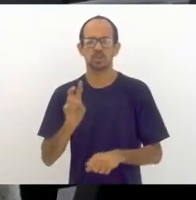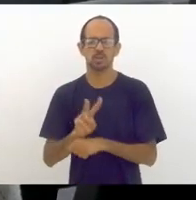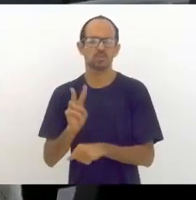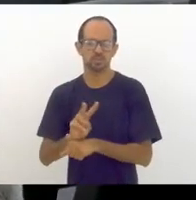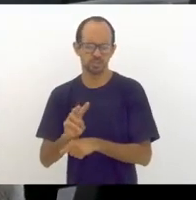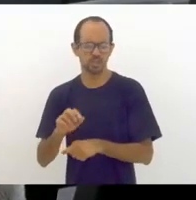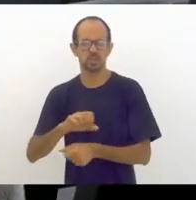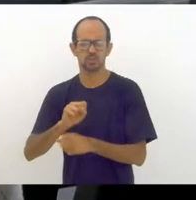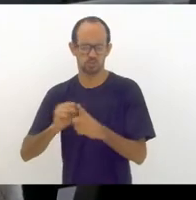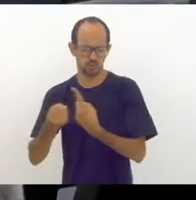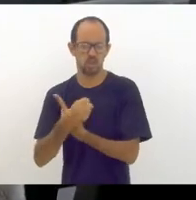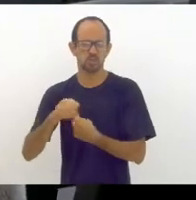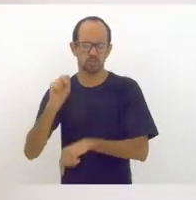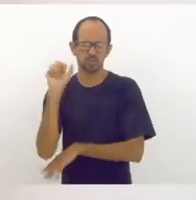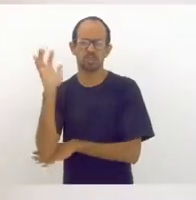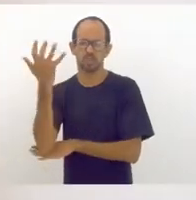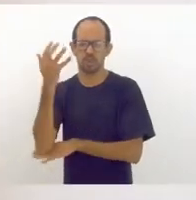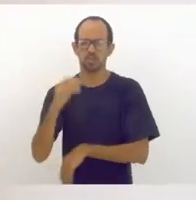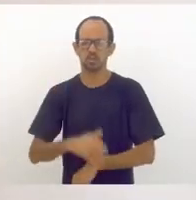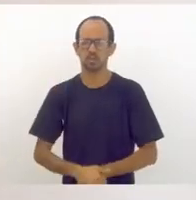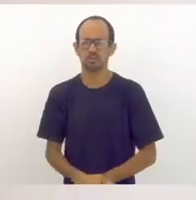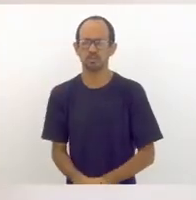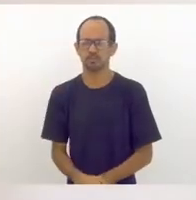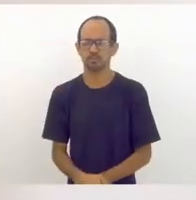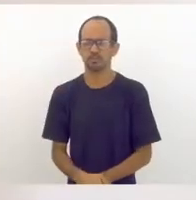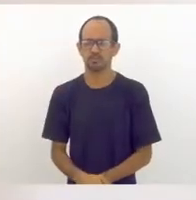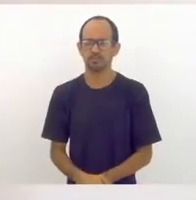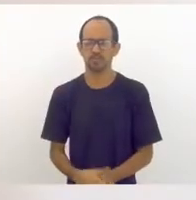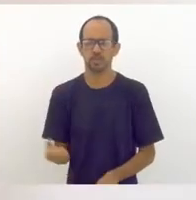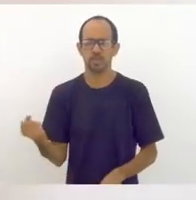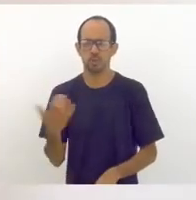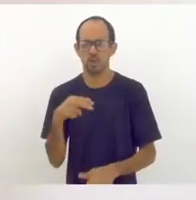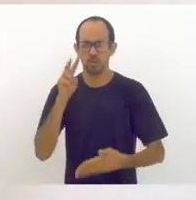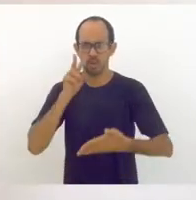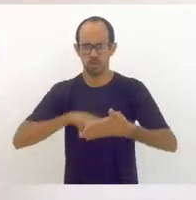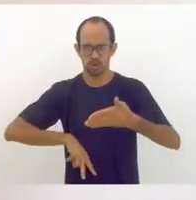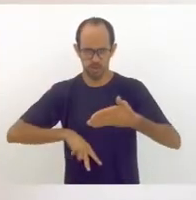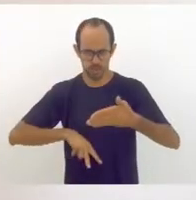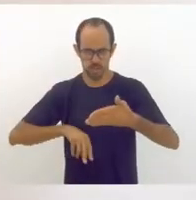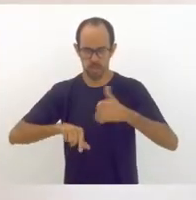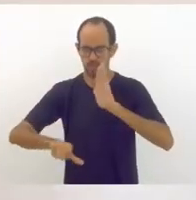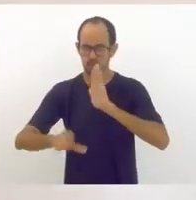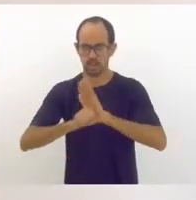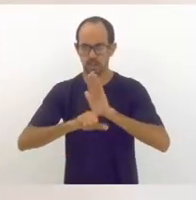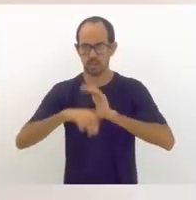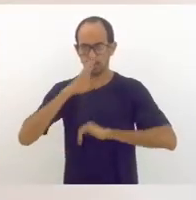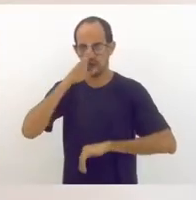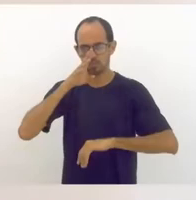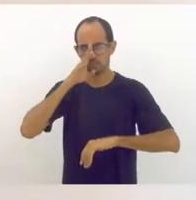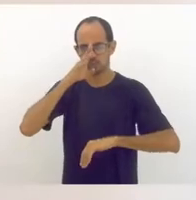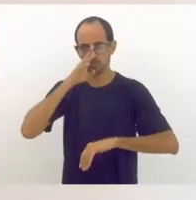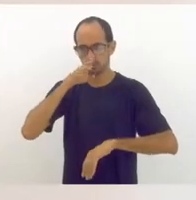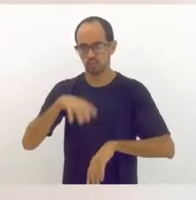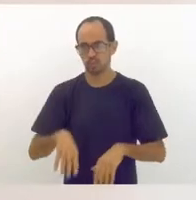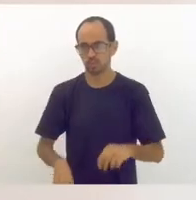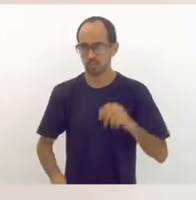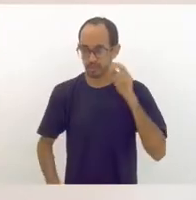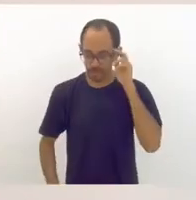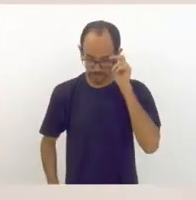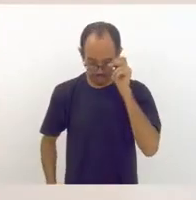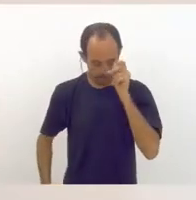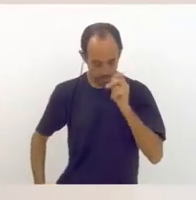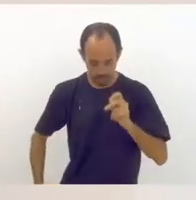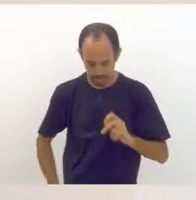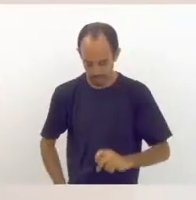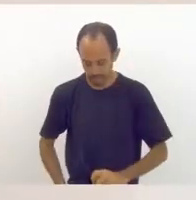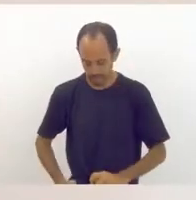nós temos, quando eu peguei essa lei, como foi dito aqui, o absurdo, o cúmulo do absurdo, né, retrocedendo